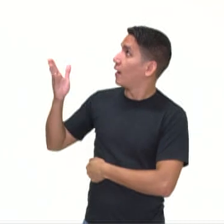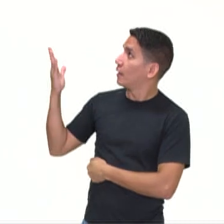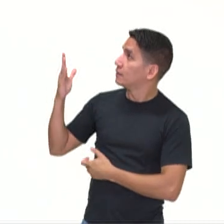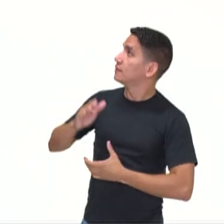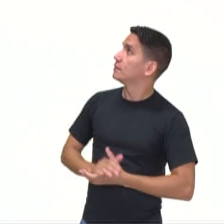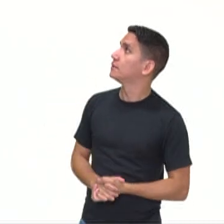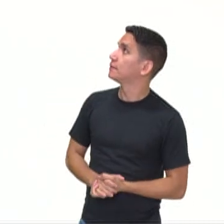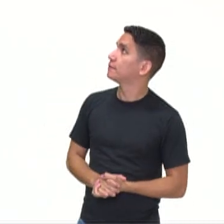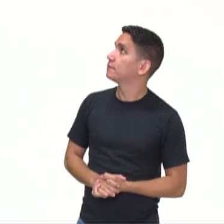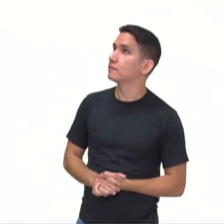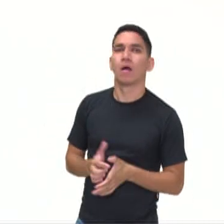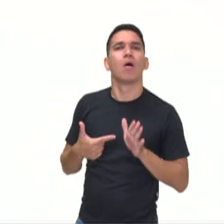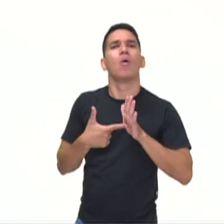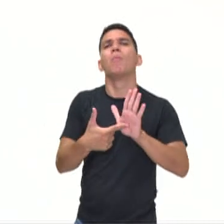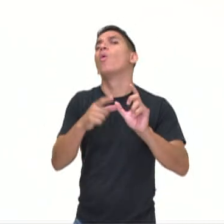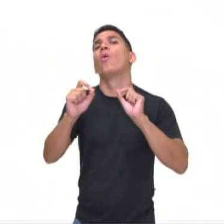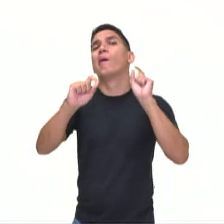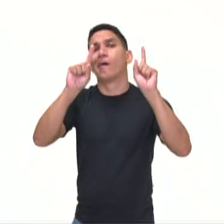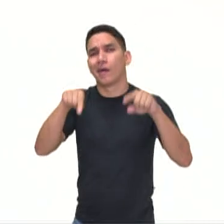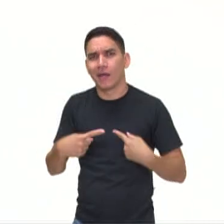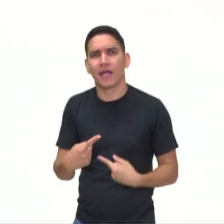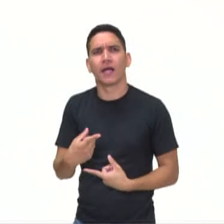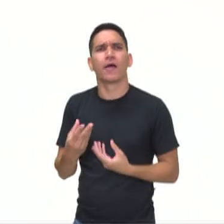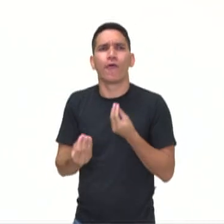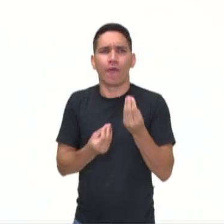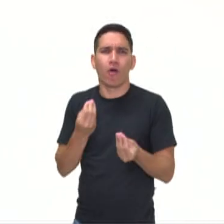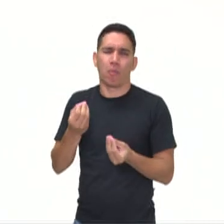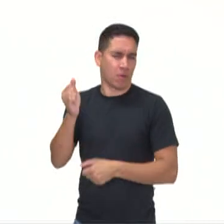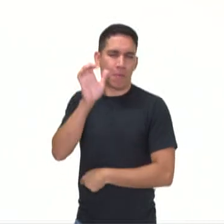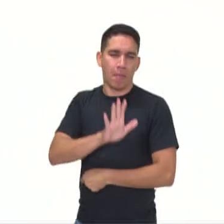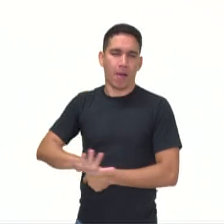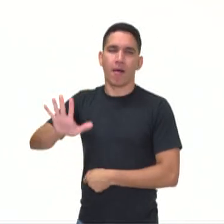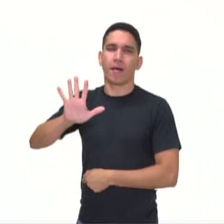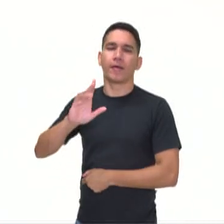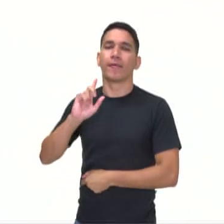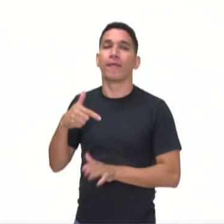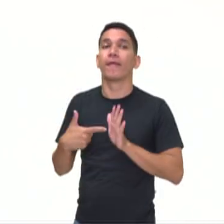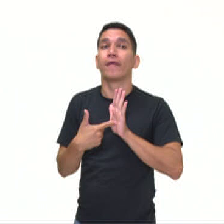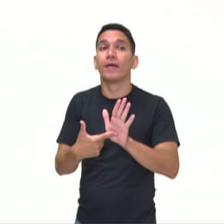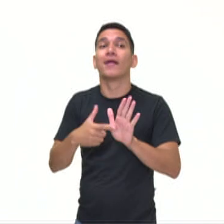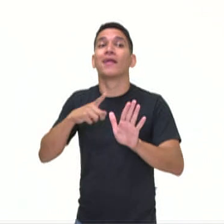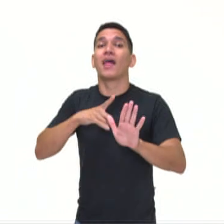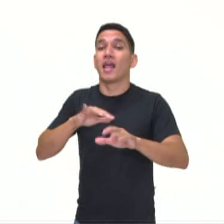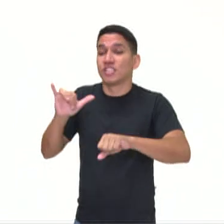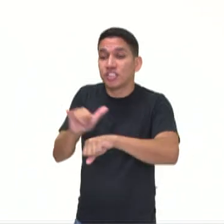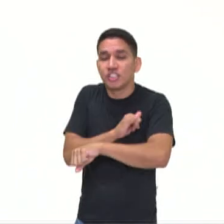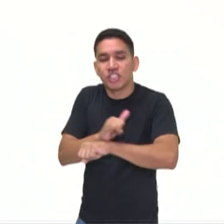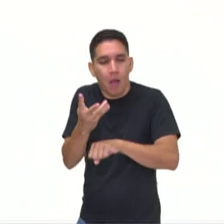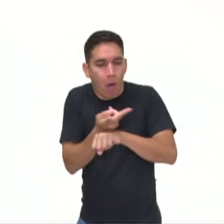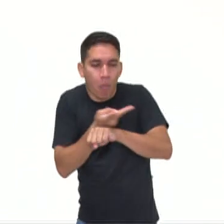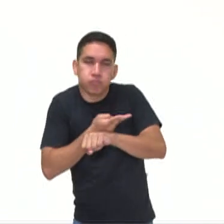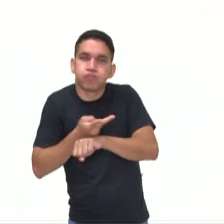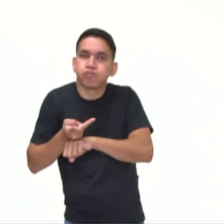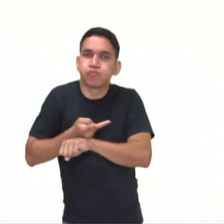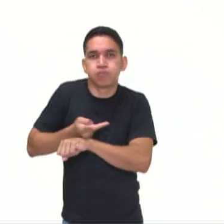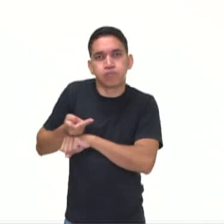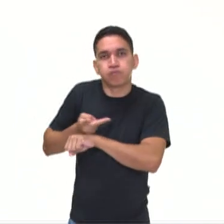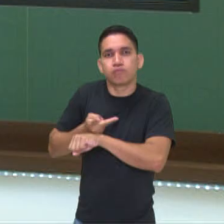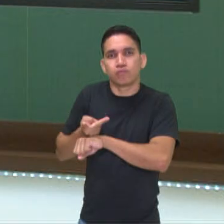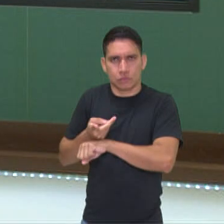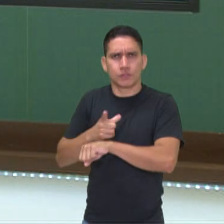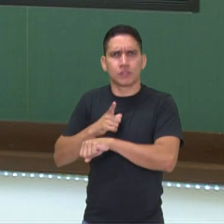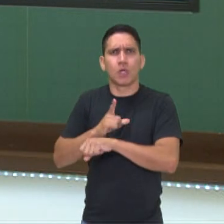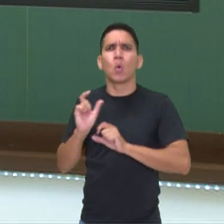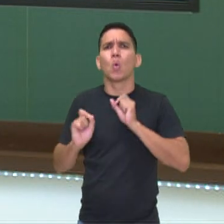da sua tela mostra justamente para você ali uma ilustração que traz ali uma ferramenta de busca. Que as ferramentas